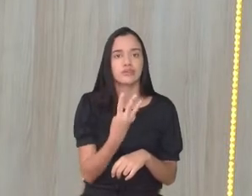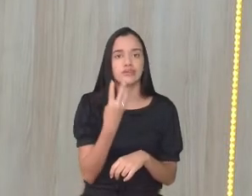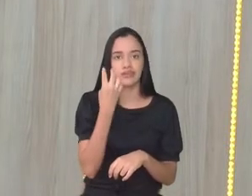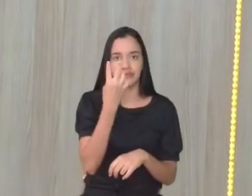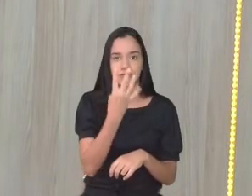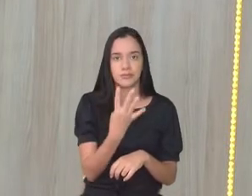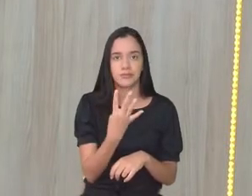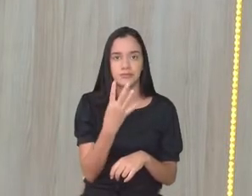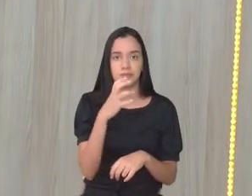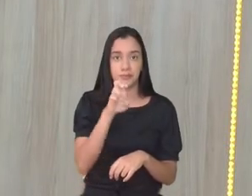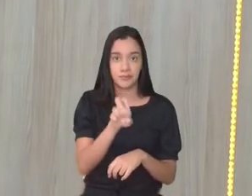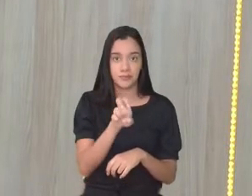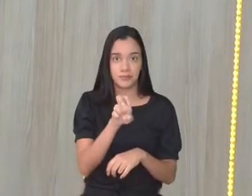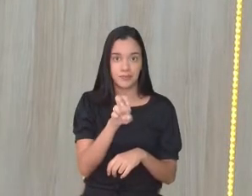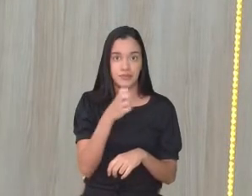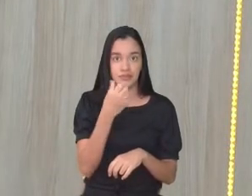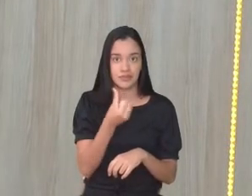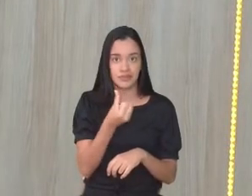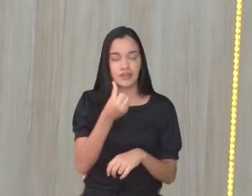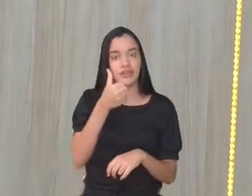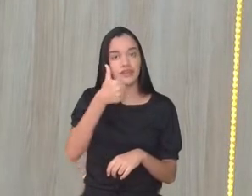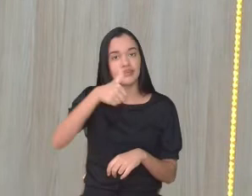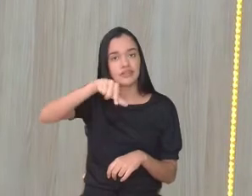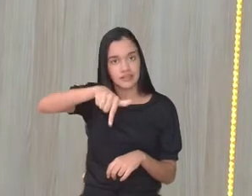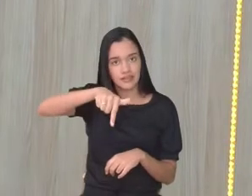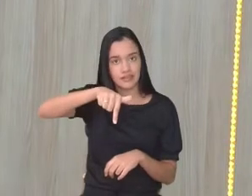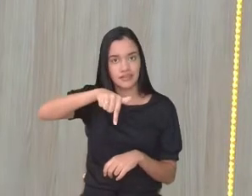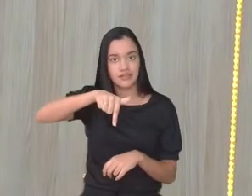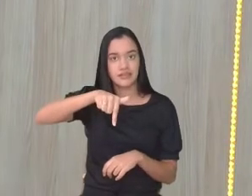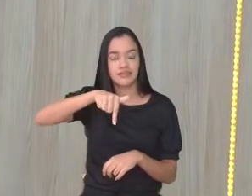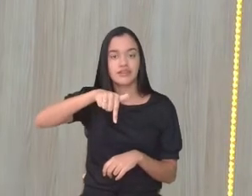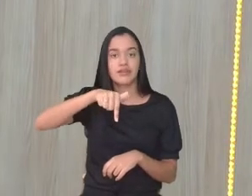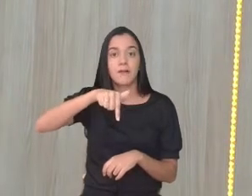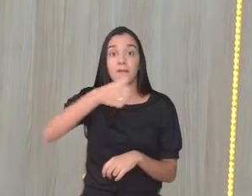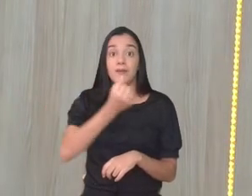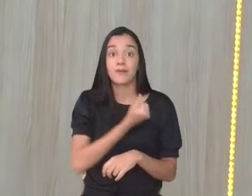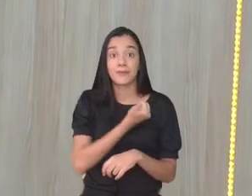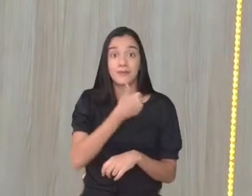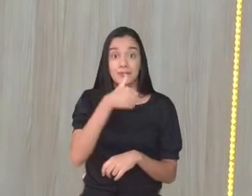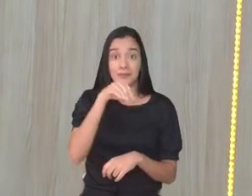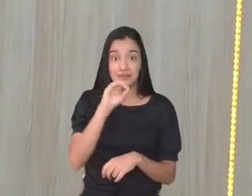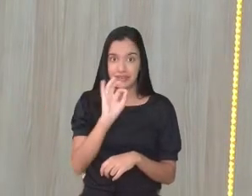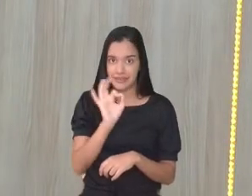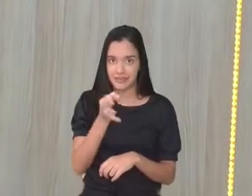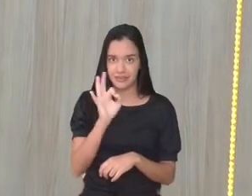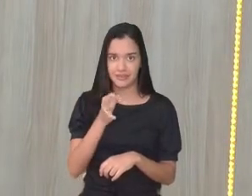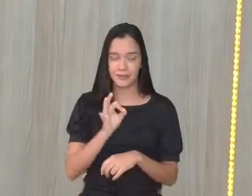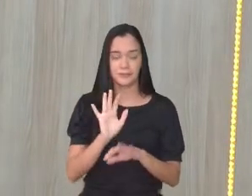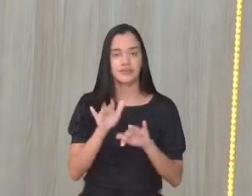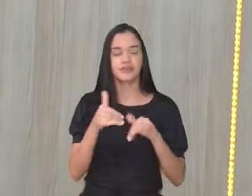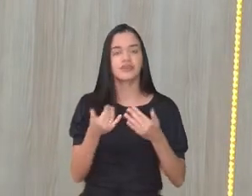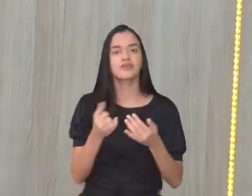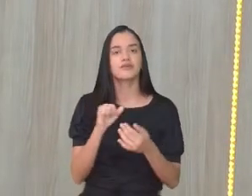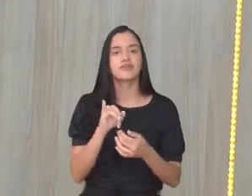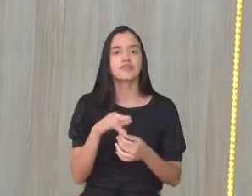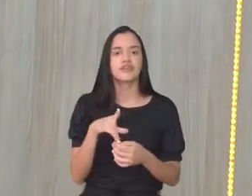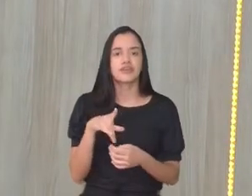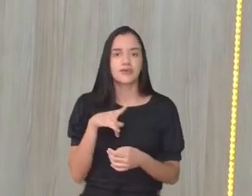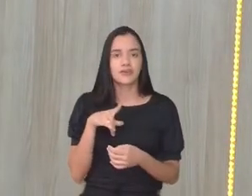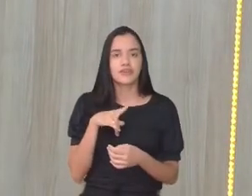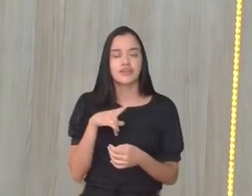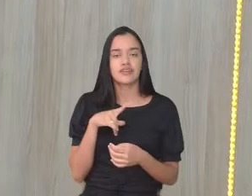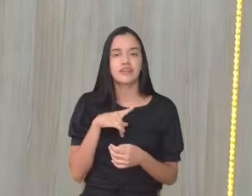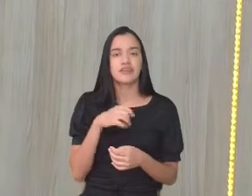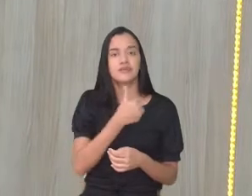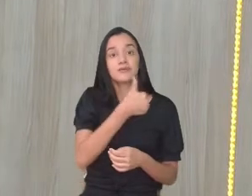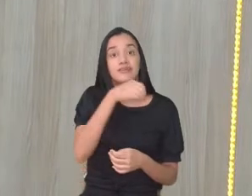3, 4, 5, 6, 7 números 10, certo? Então, se eu tenho 7